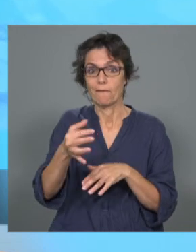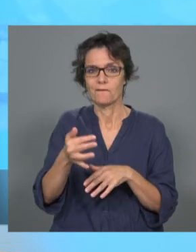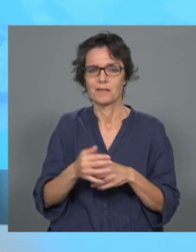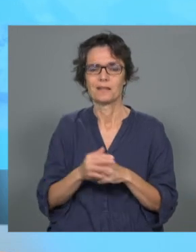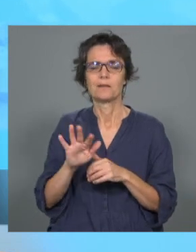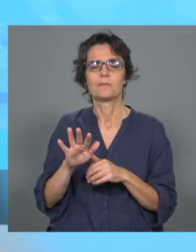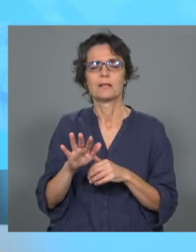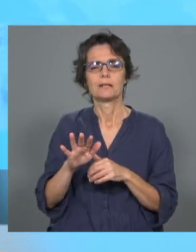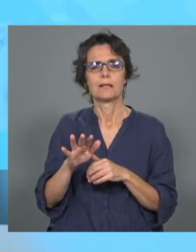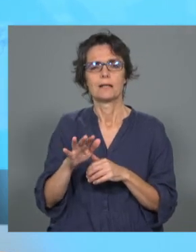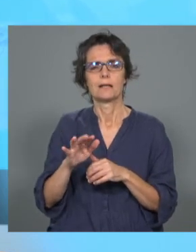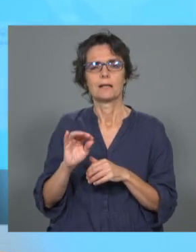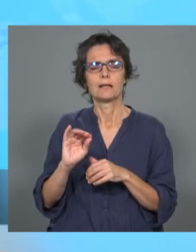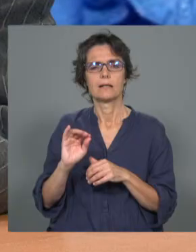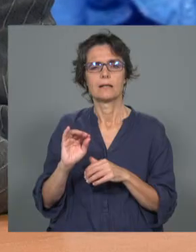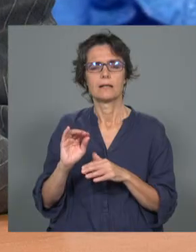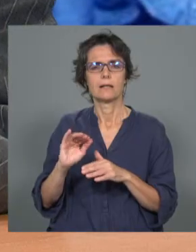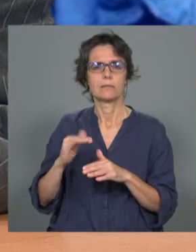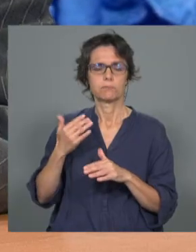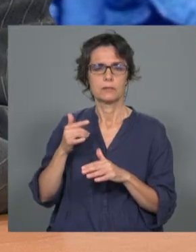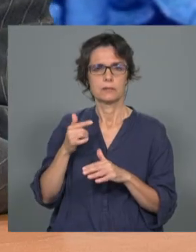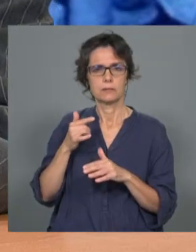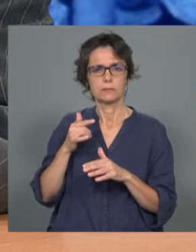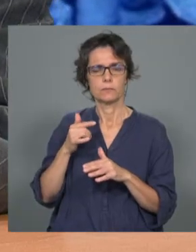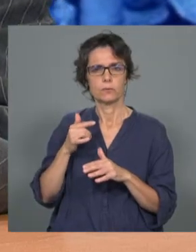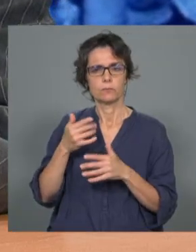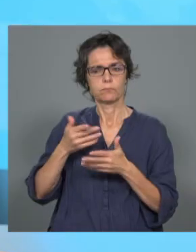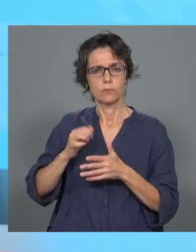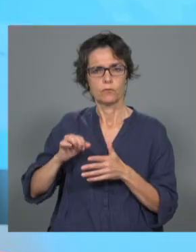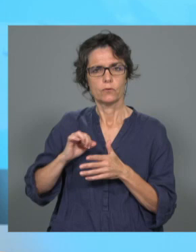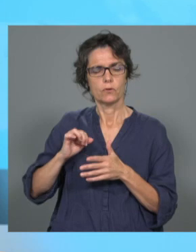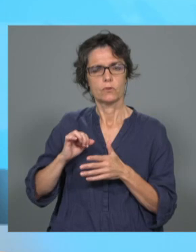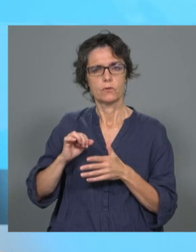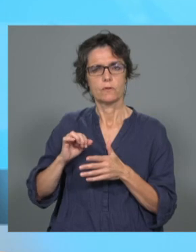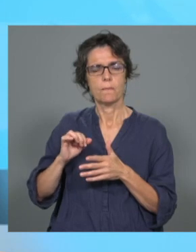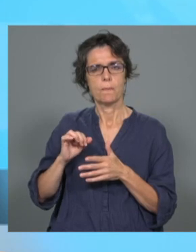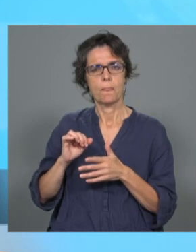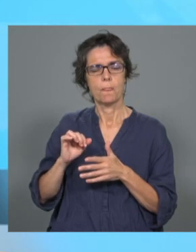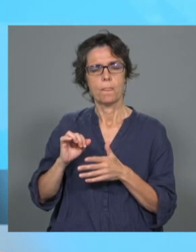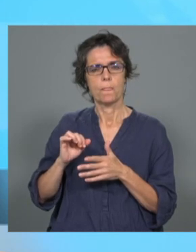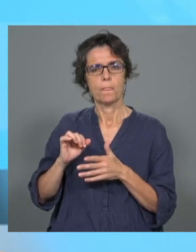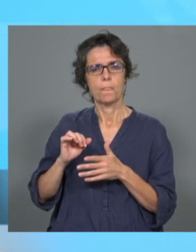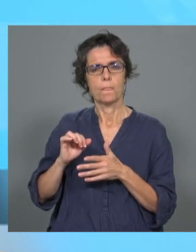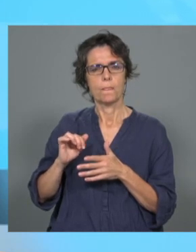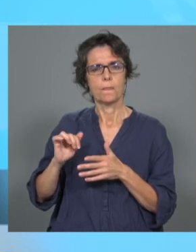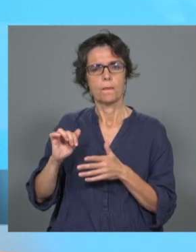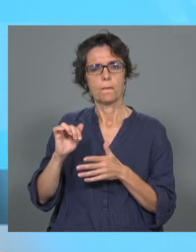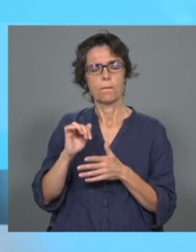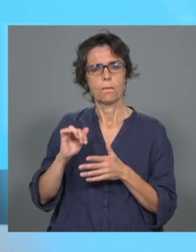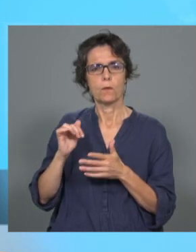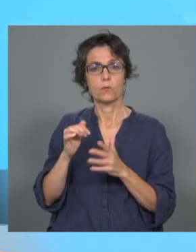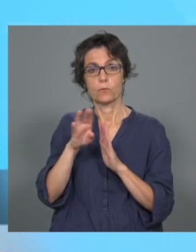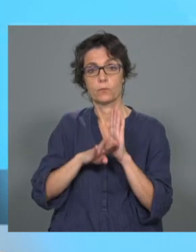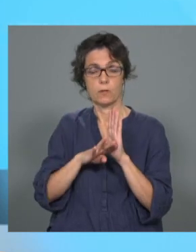o início da nossa conversa e, de facto, as circunstâncias em que chega até à casa de muitos telespectadores deste